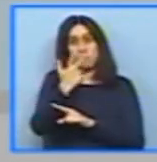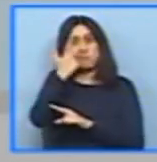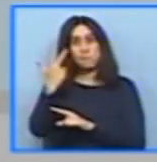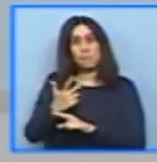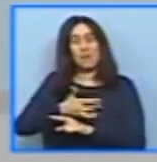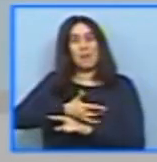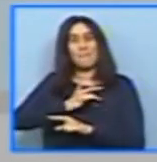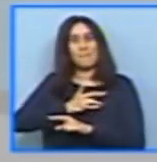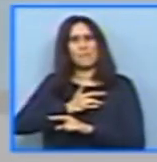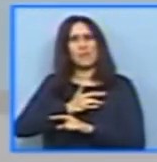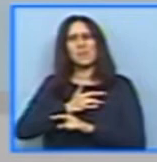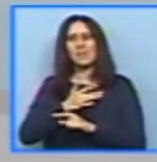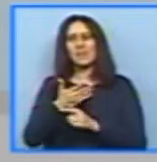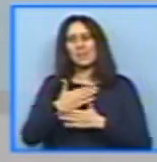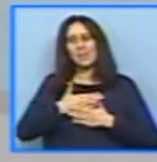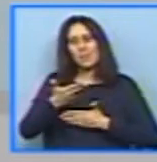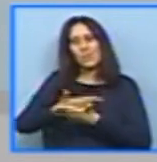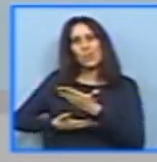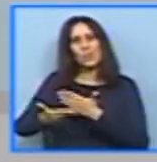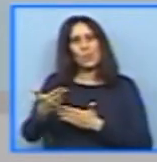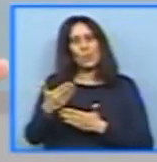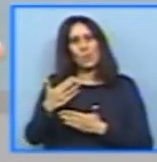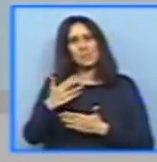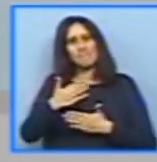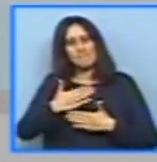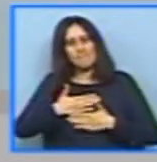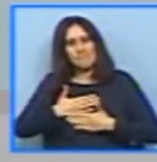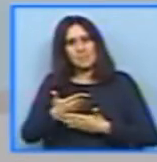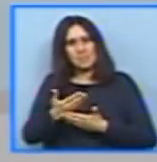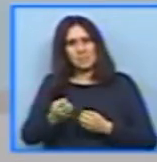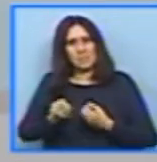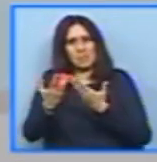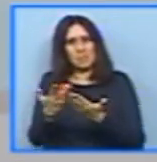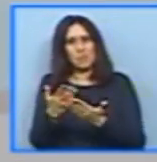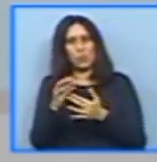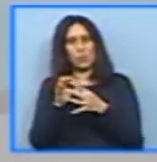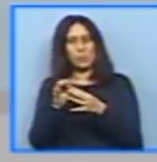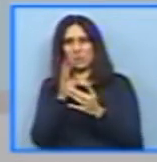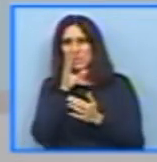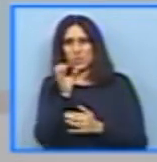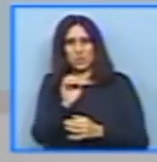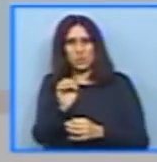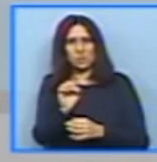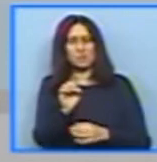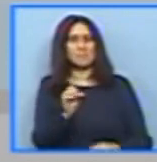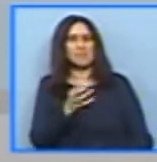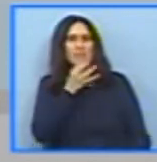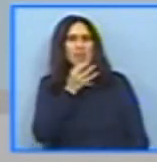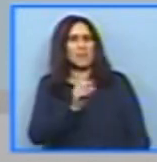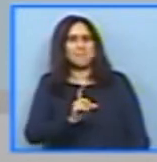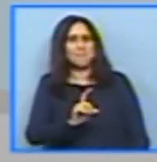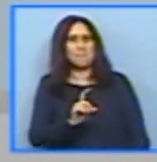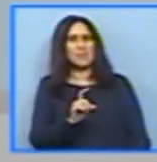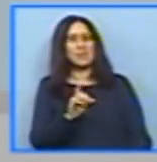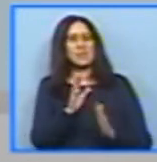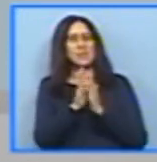de amor, de doação, de entrega, de comunhão, dificilmente nós poderíamos falar de um Deus